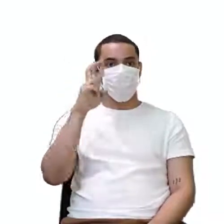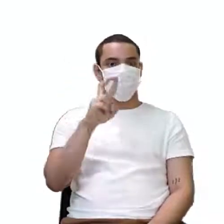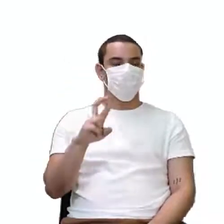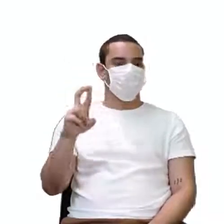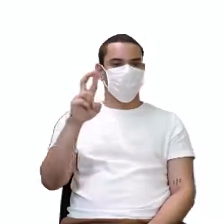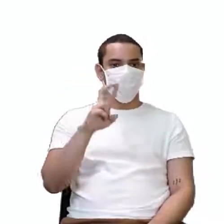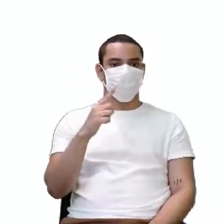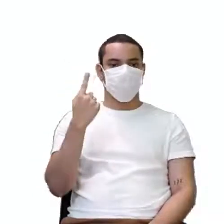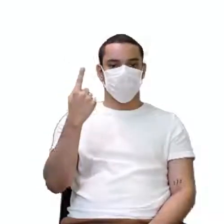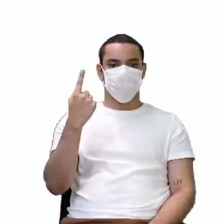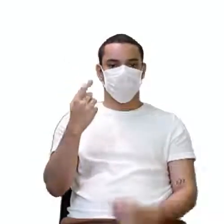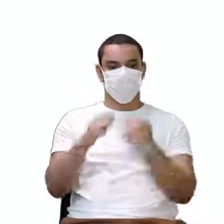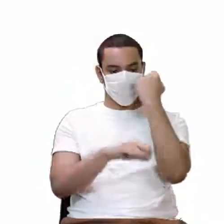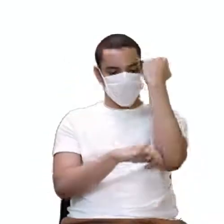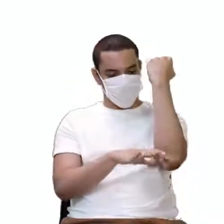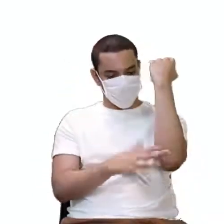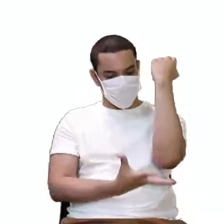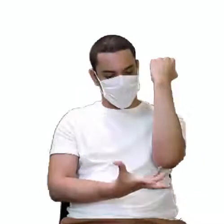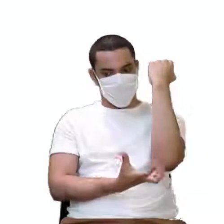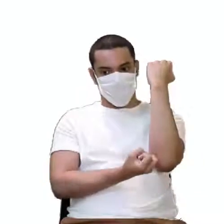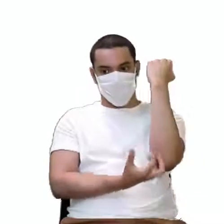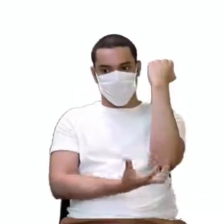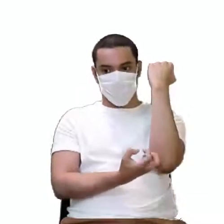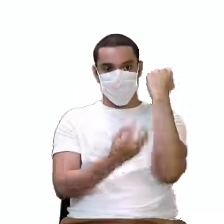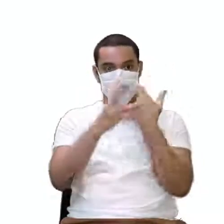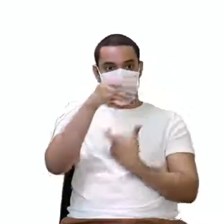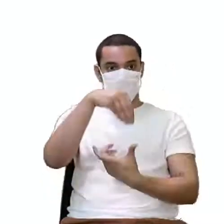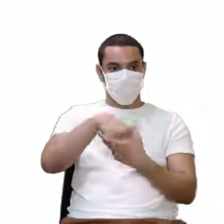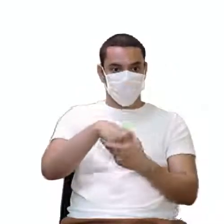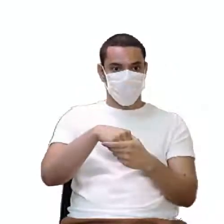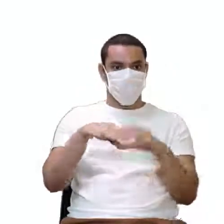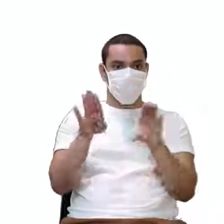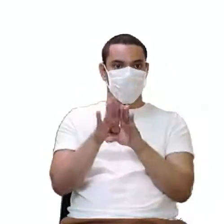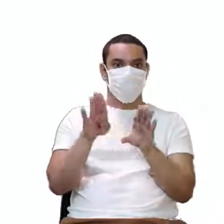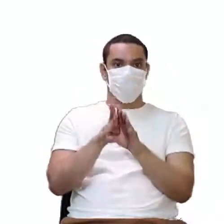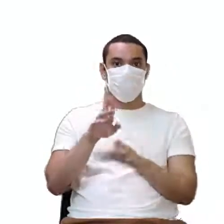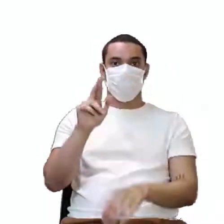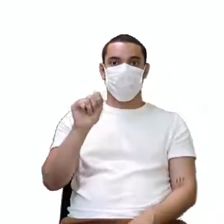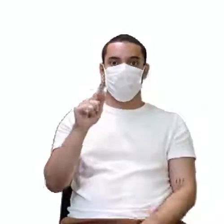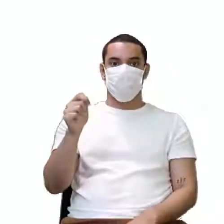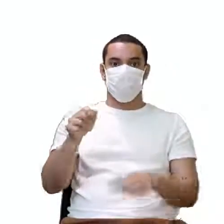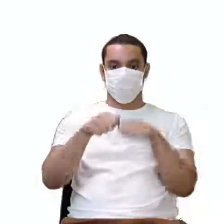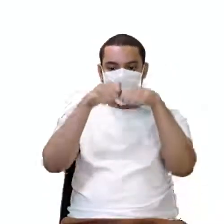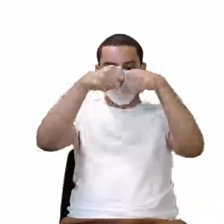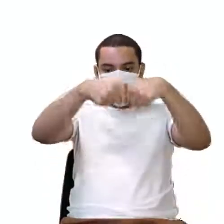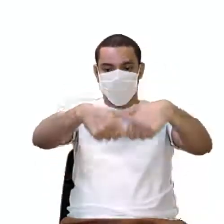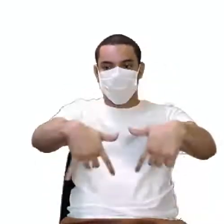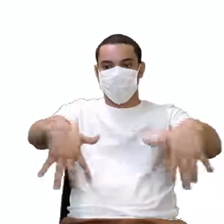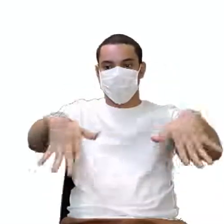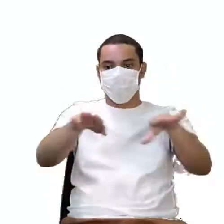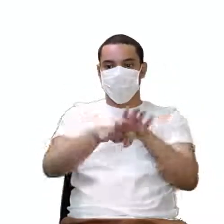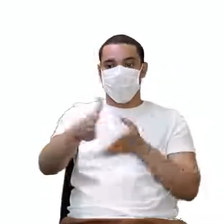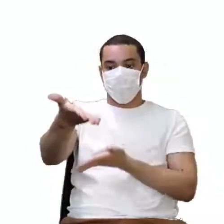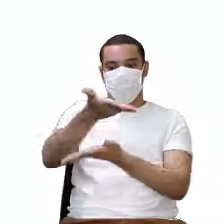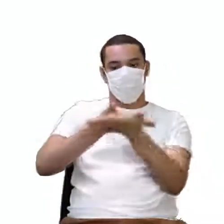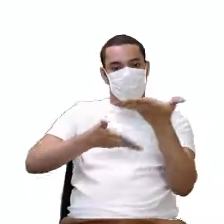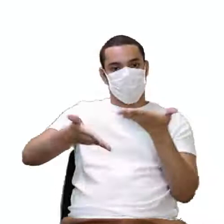observa de uma raiz, de um ancestral, essas ramificações e esse compartilhamento